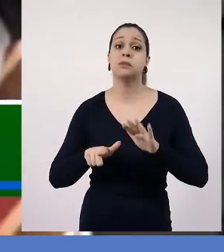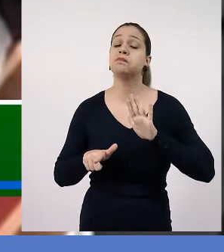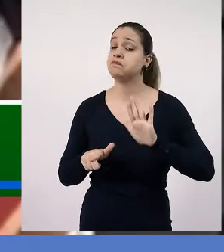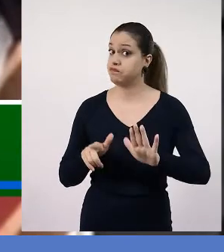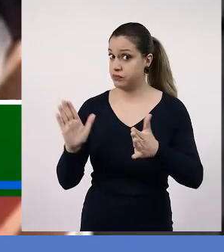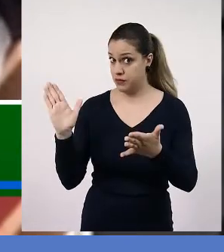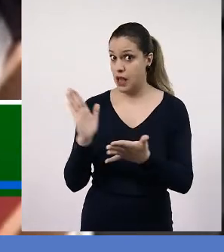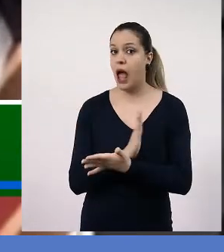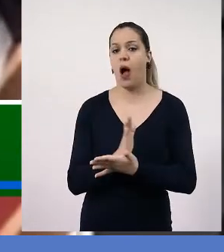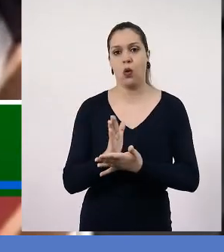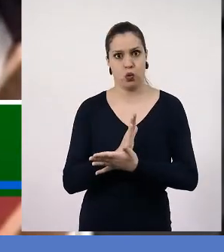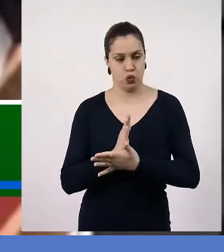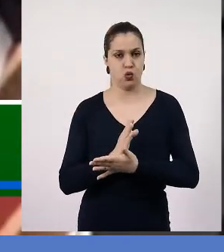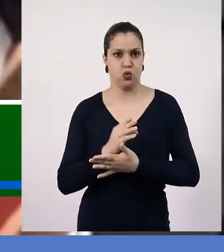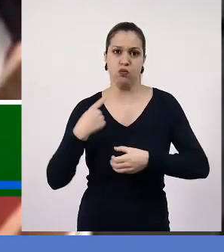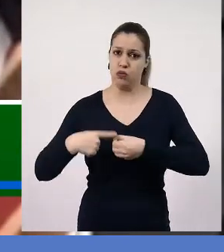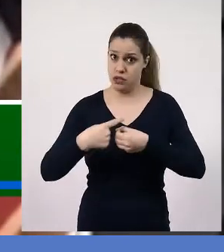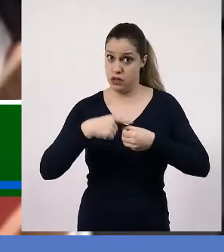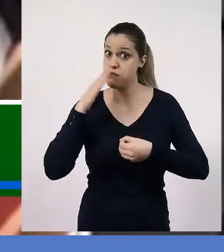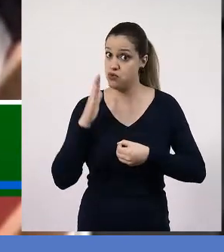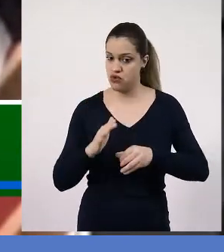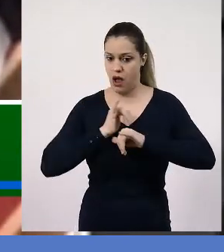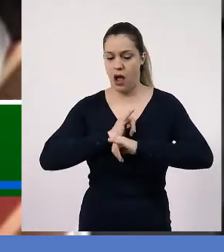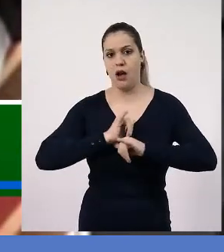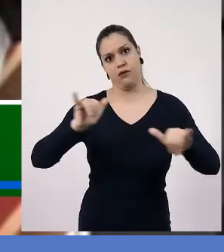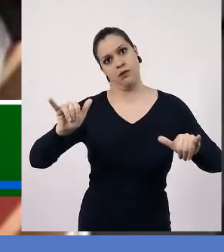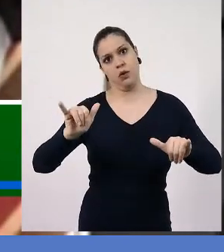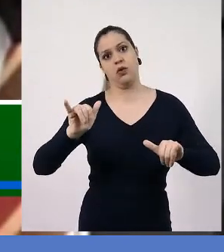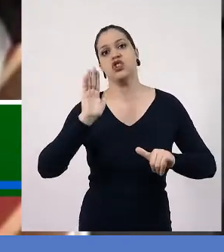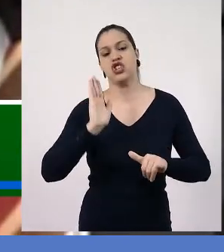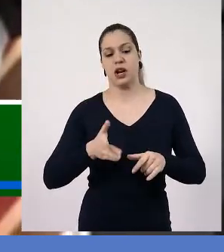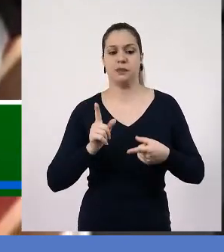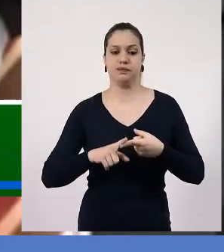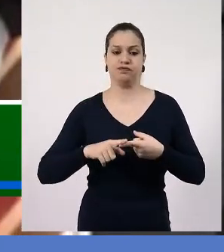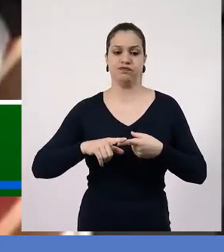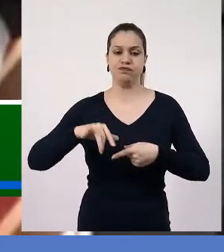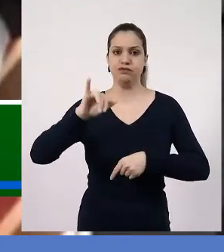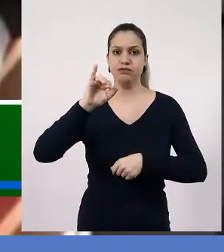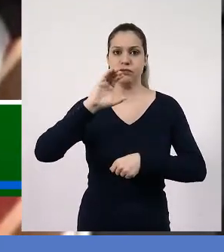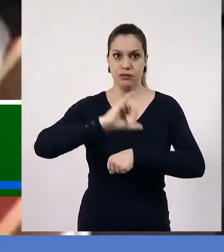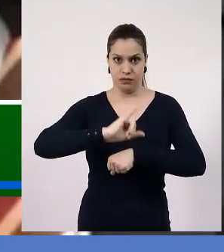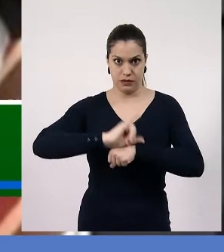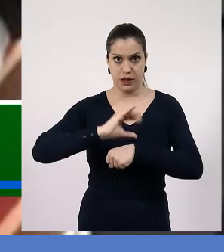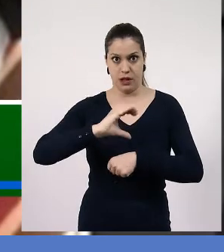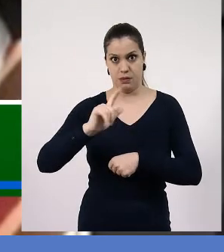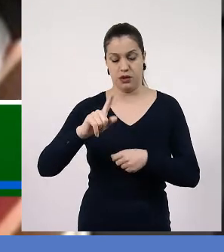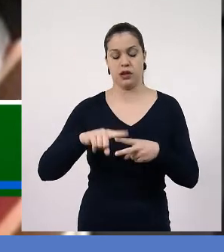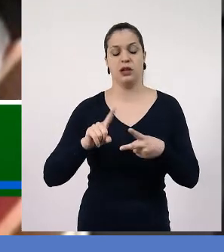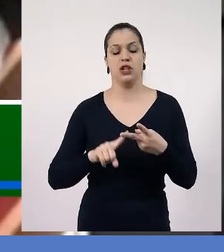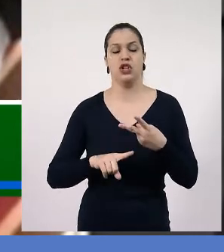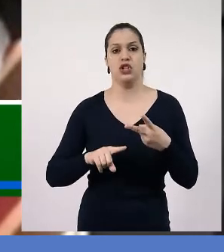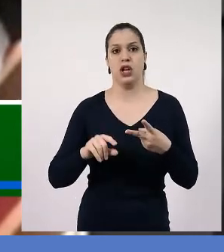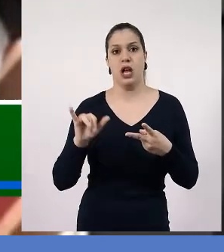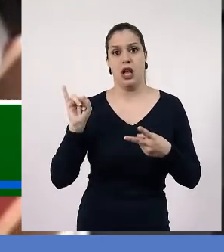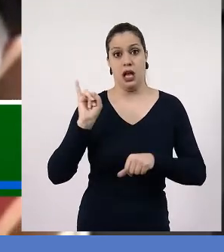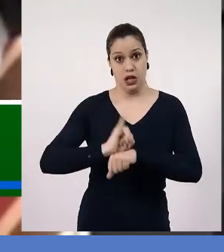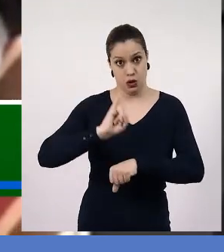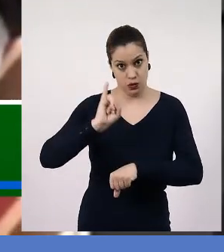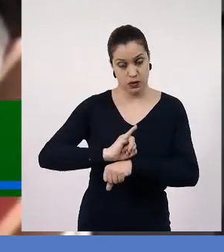decreto de calamidade pública. Já foi aprovado o município de Campo Grande, município de Inocência, Glória de